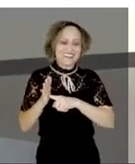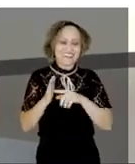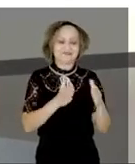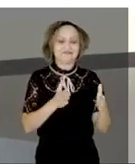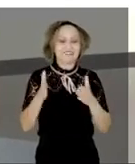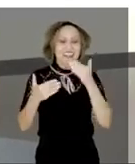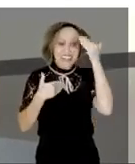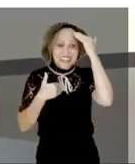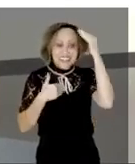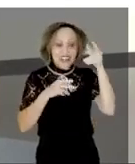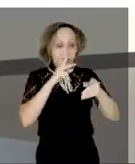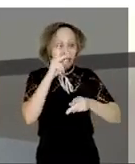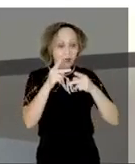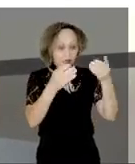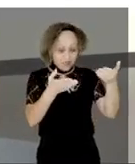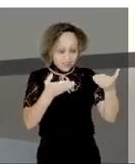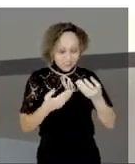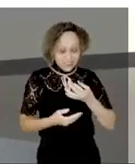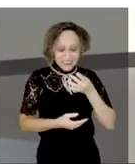ator,